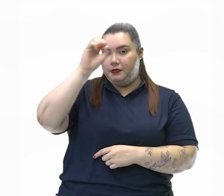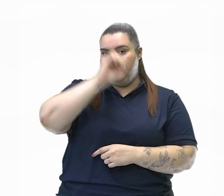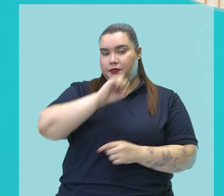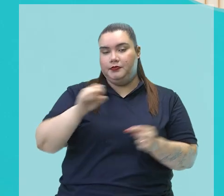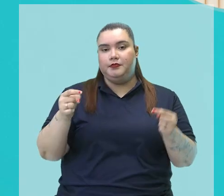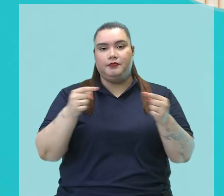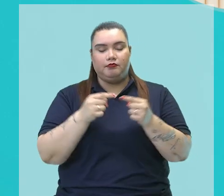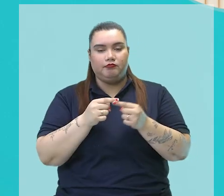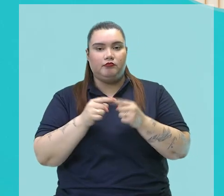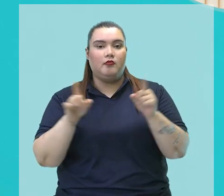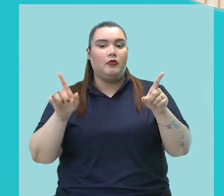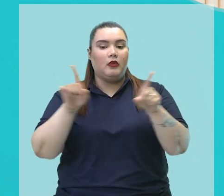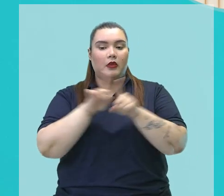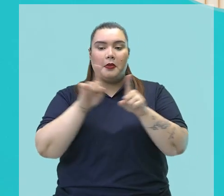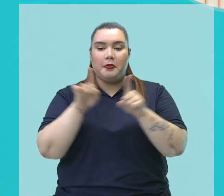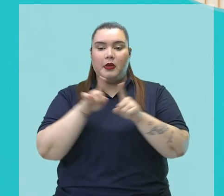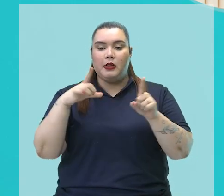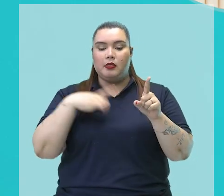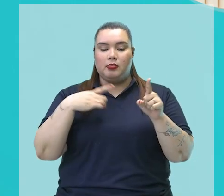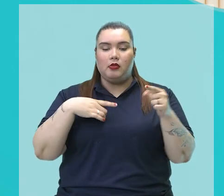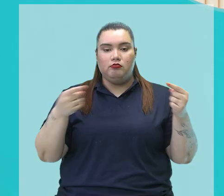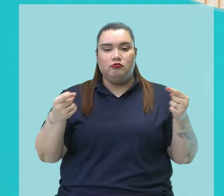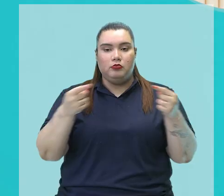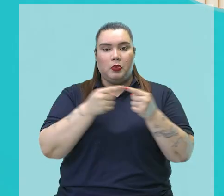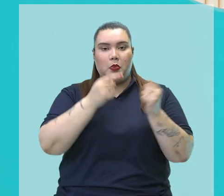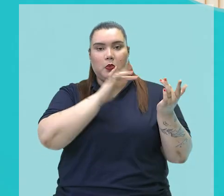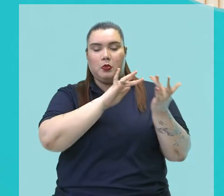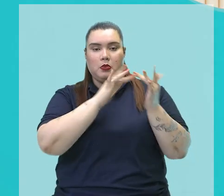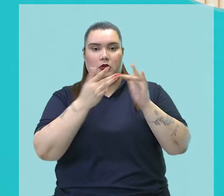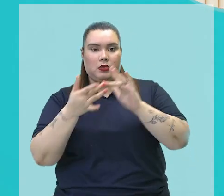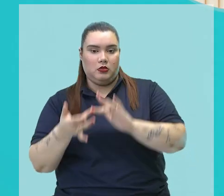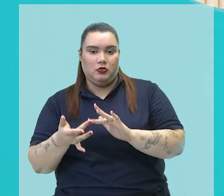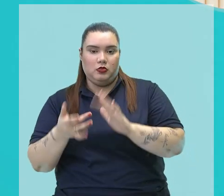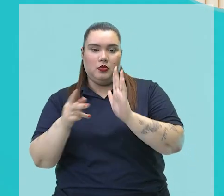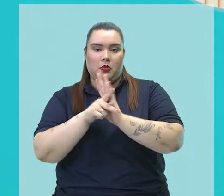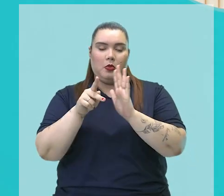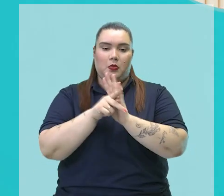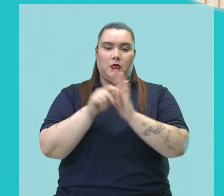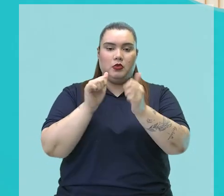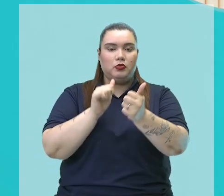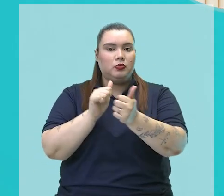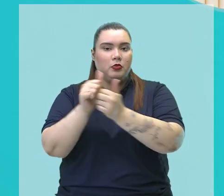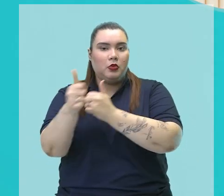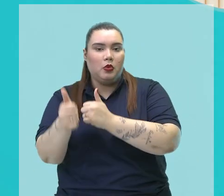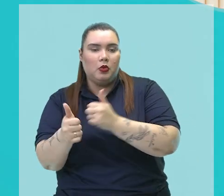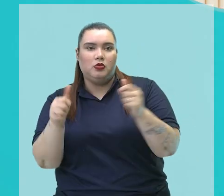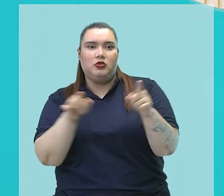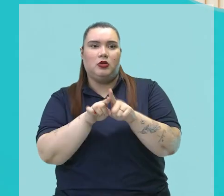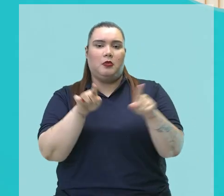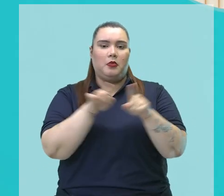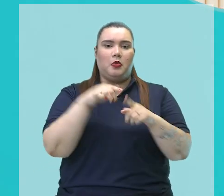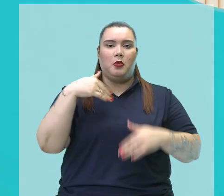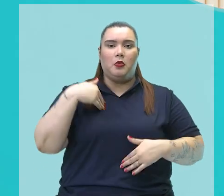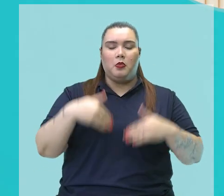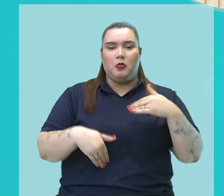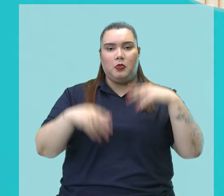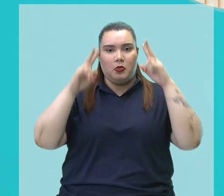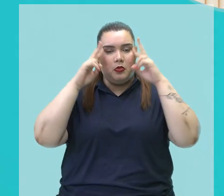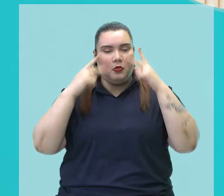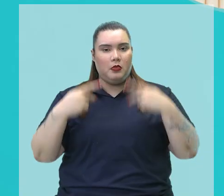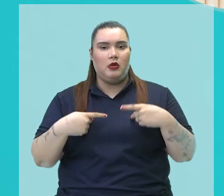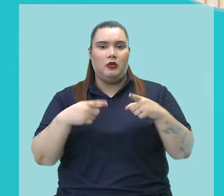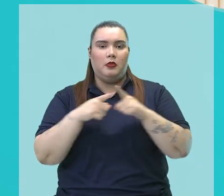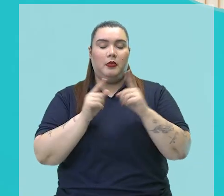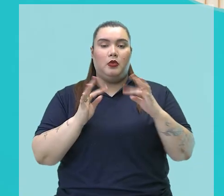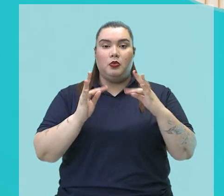fake news, então, elas também fazem parte desse contexto dos esportes, né? Do corpo humano e toda essa